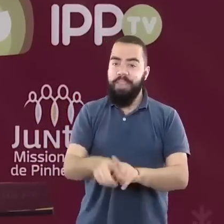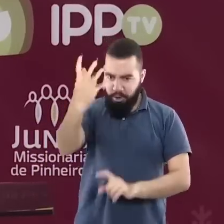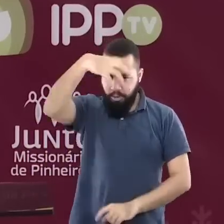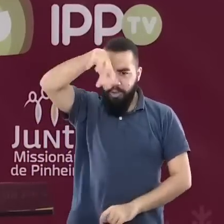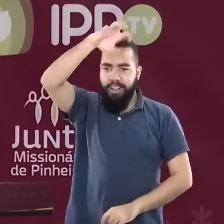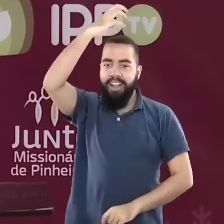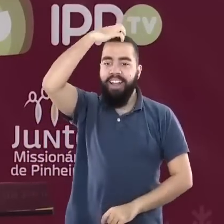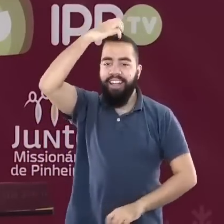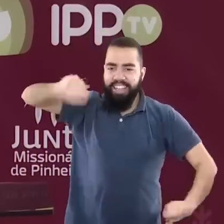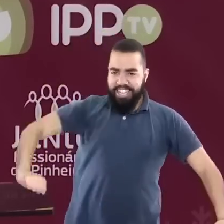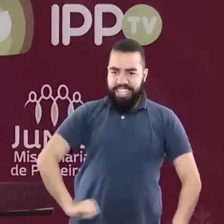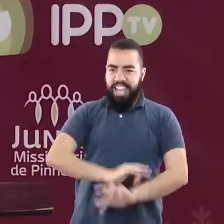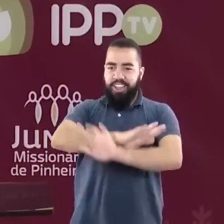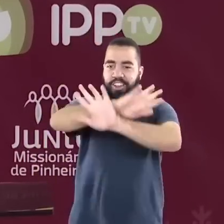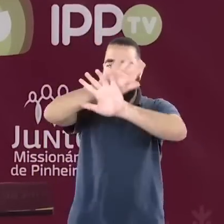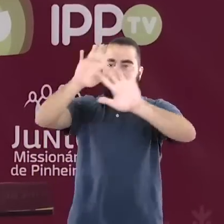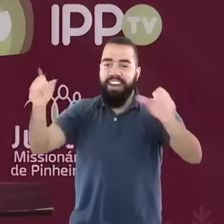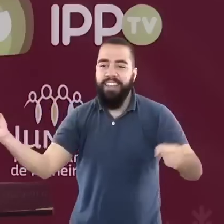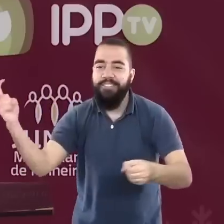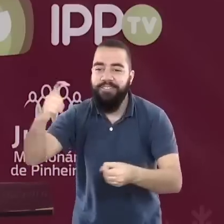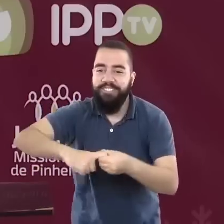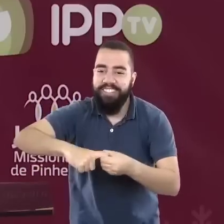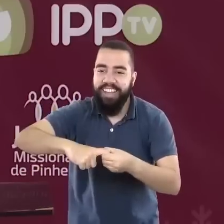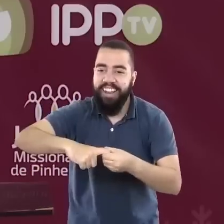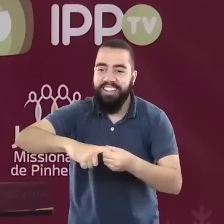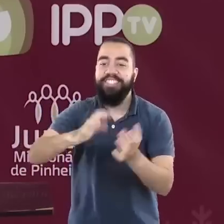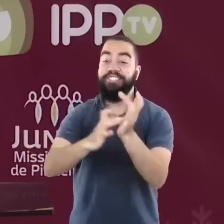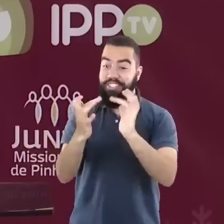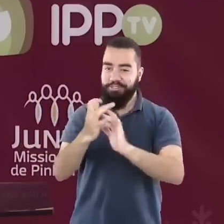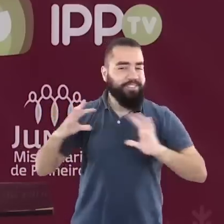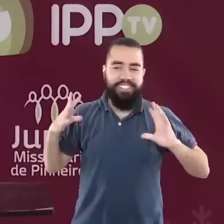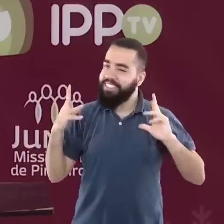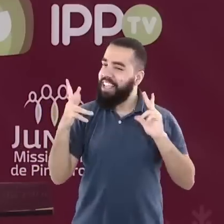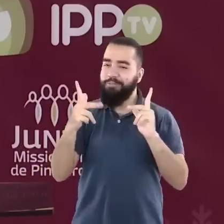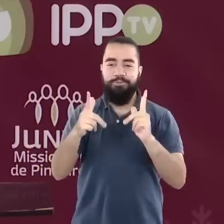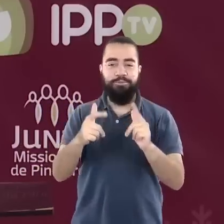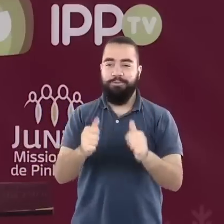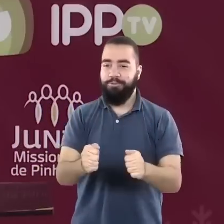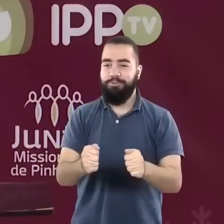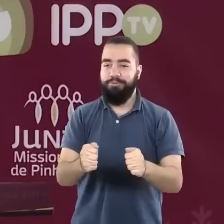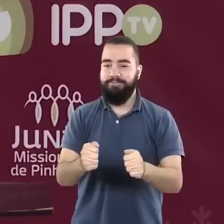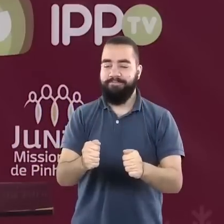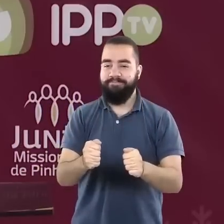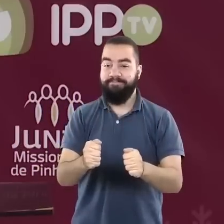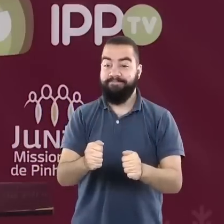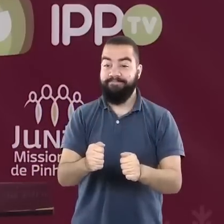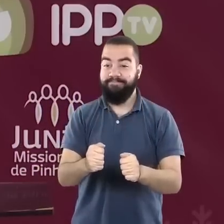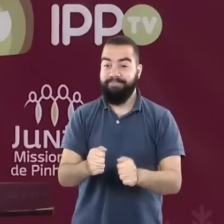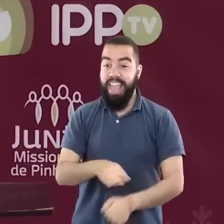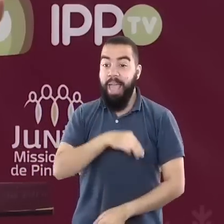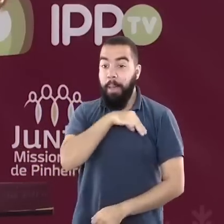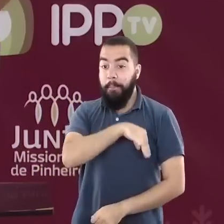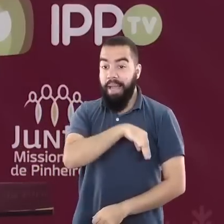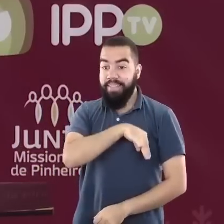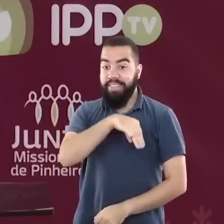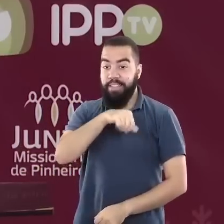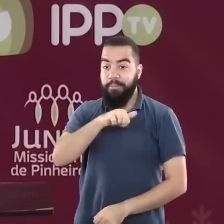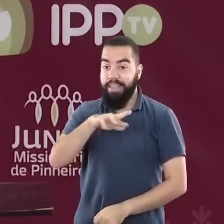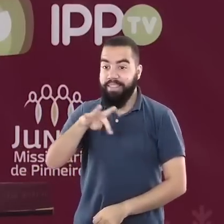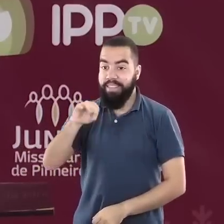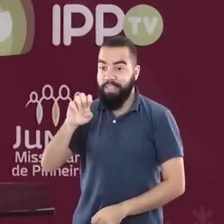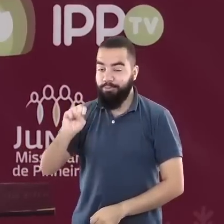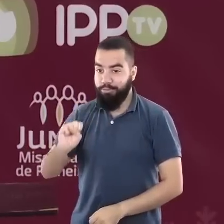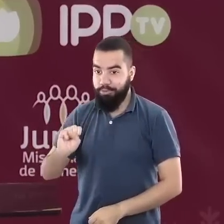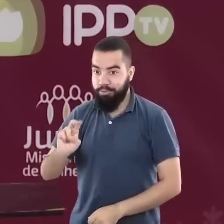Rei da Glória que vai voltar ele é tudo no Novo Testamento Mateus o apresenta como Rei dos